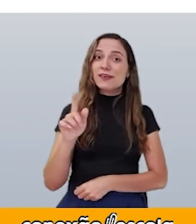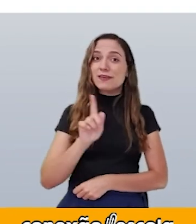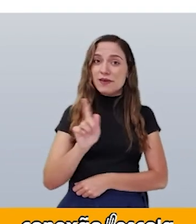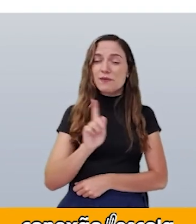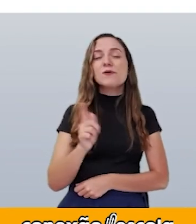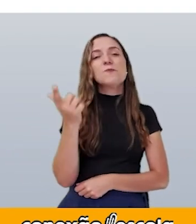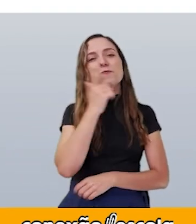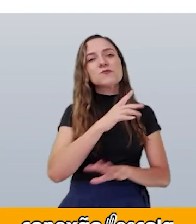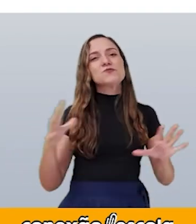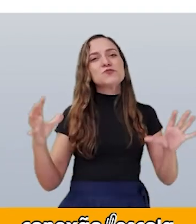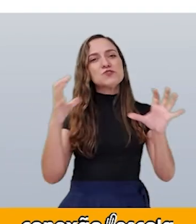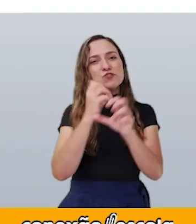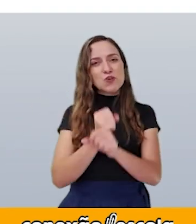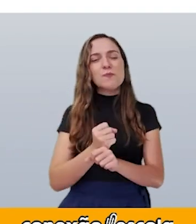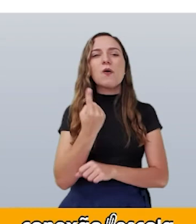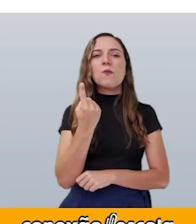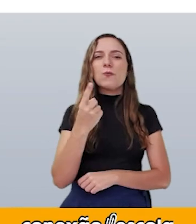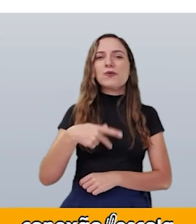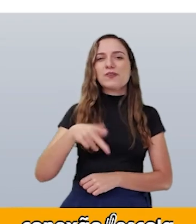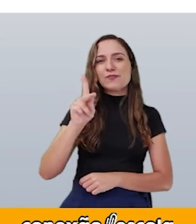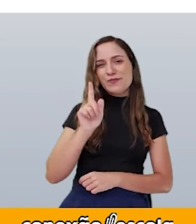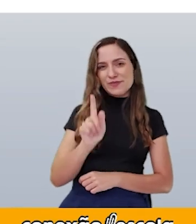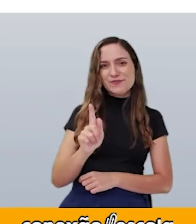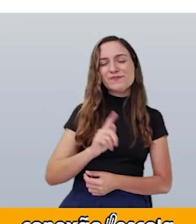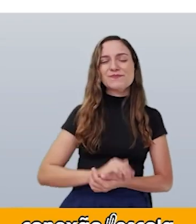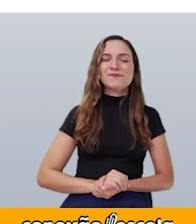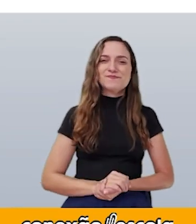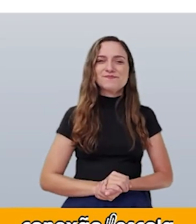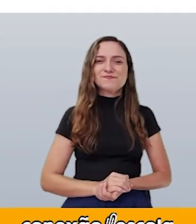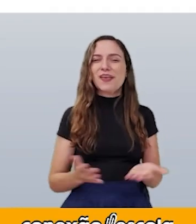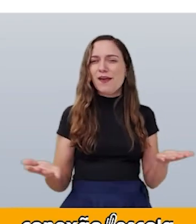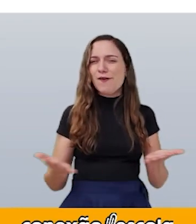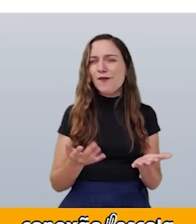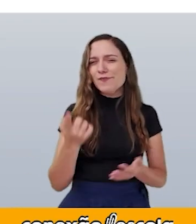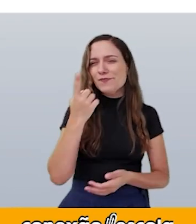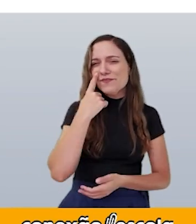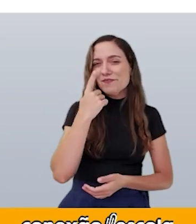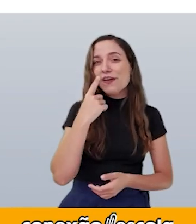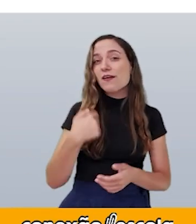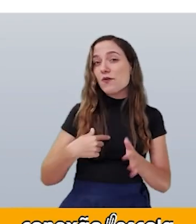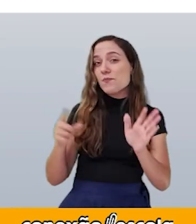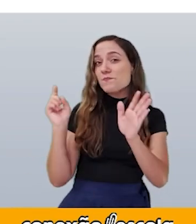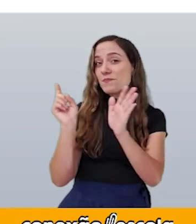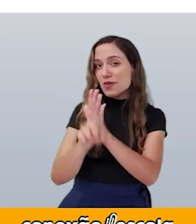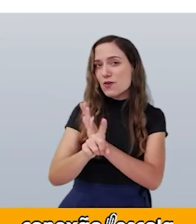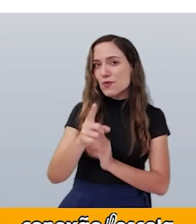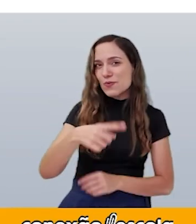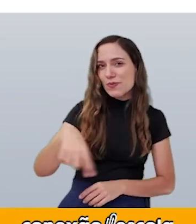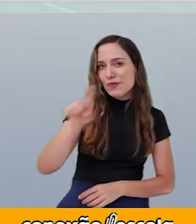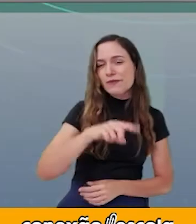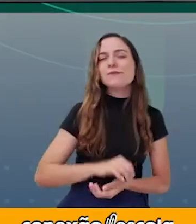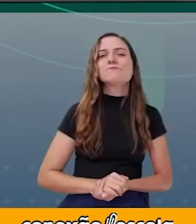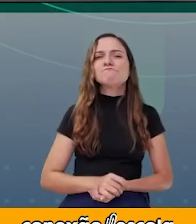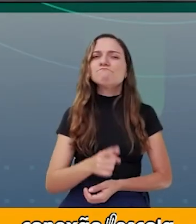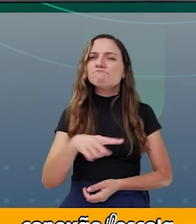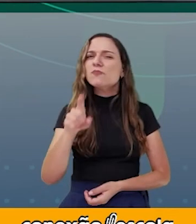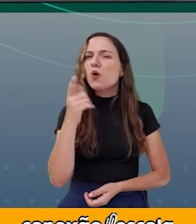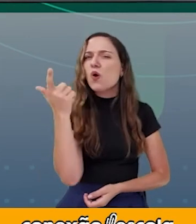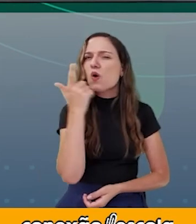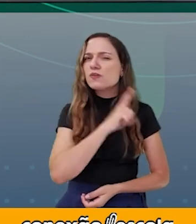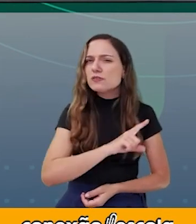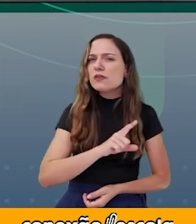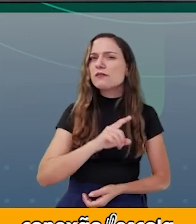o mesmo que 1 quilograma. Vem cá, eu quero te perguntar. Você